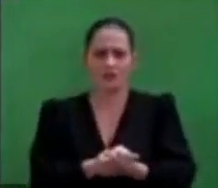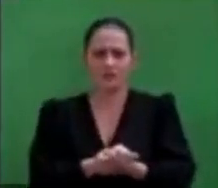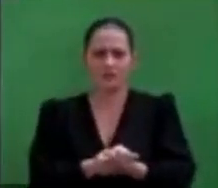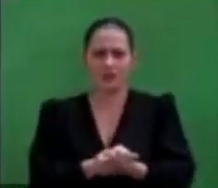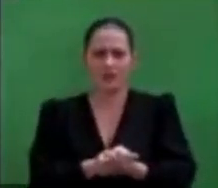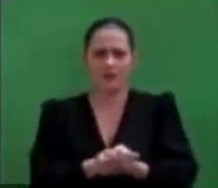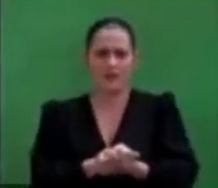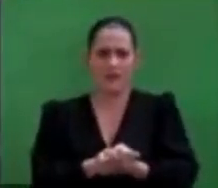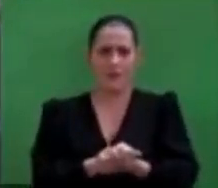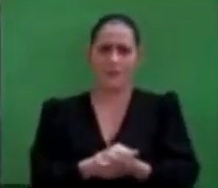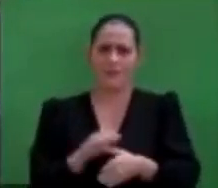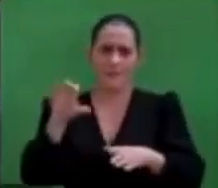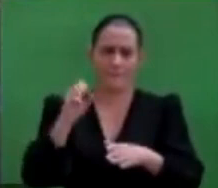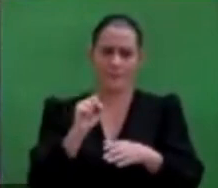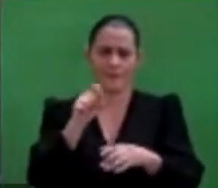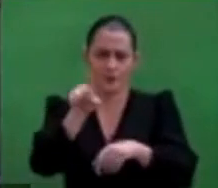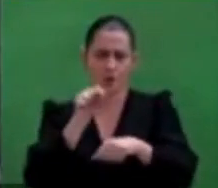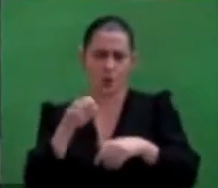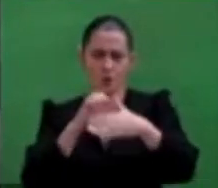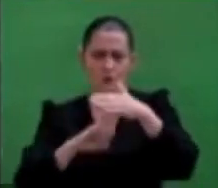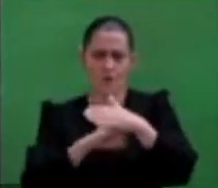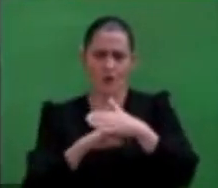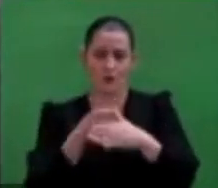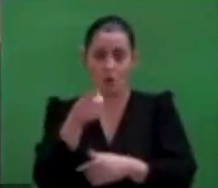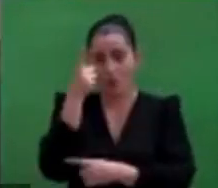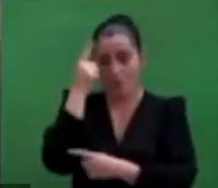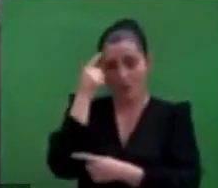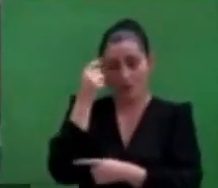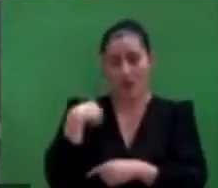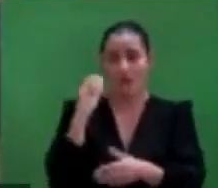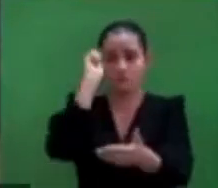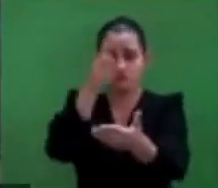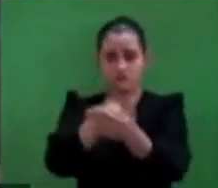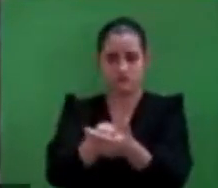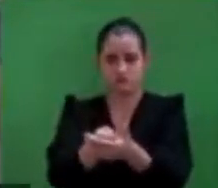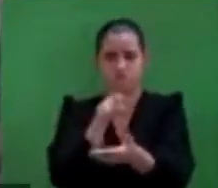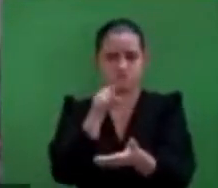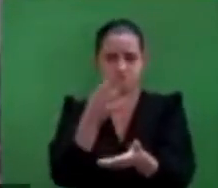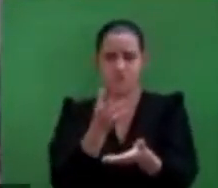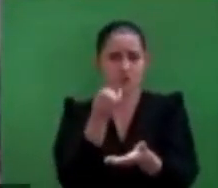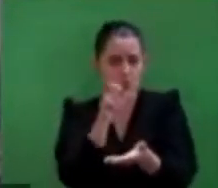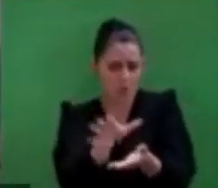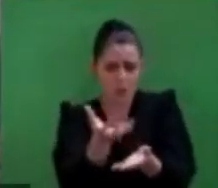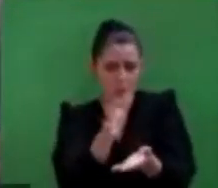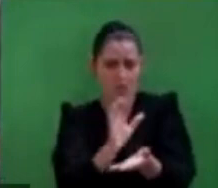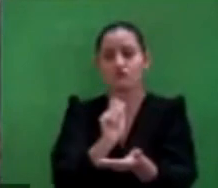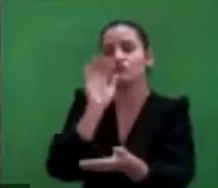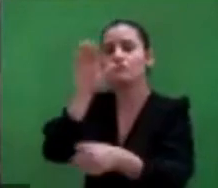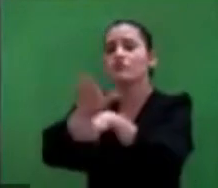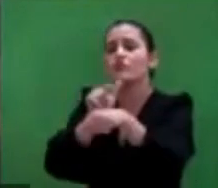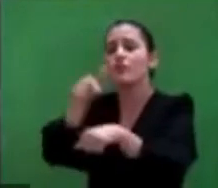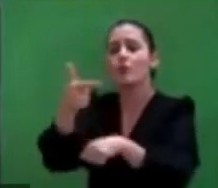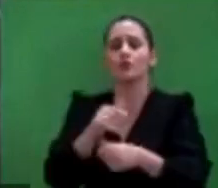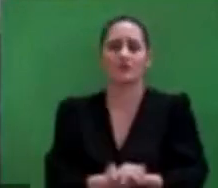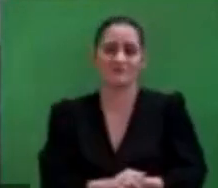de ferro e diz: se tu quiser trabalhar por esse preço, é tanto. Então, vou arranjar outro. E